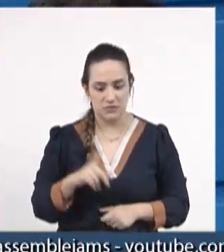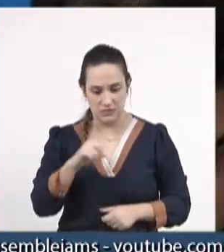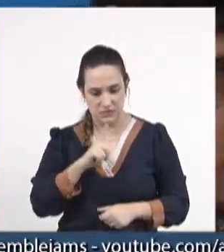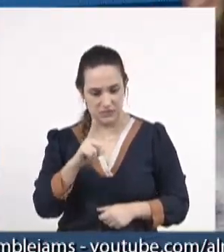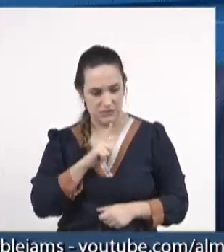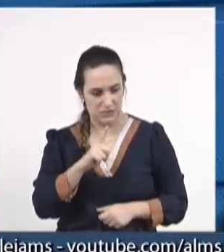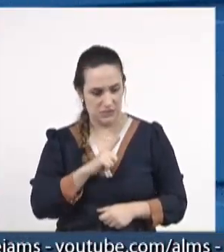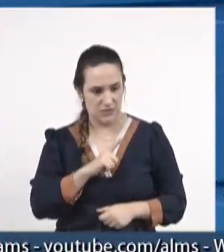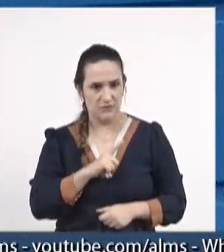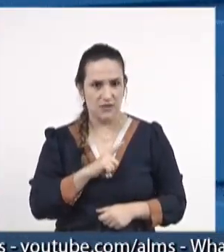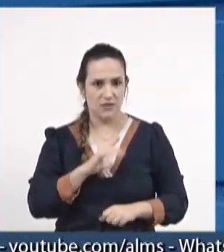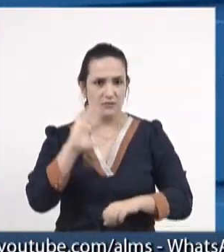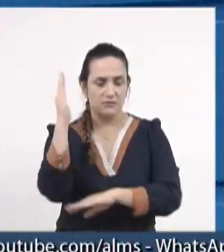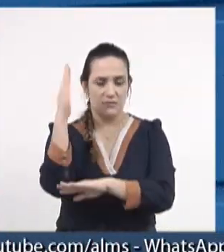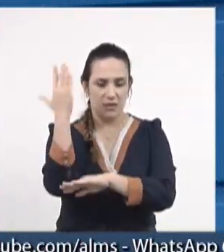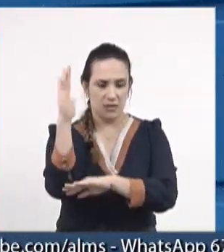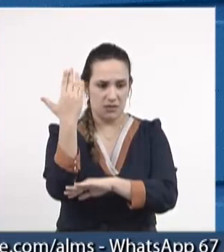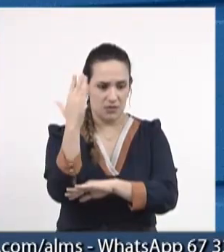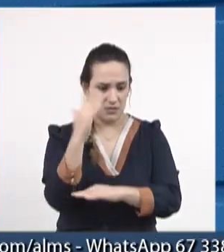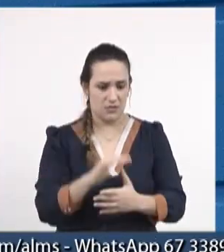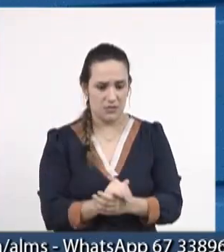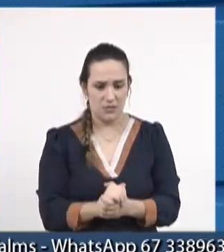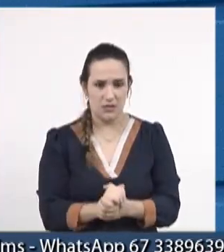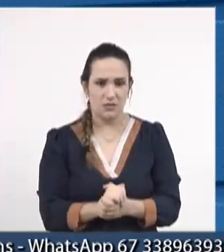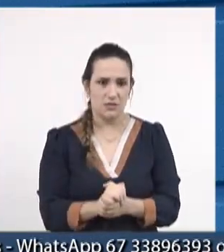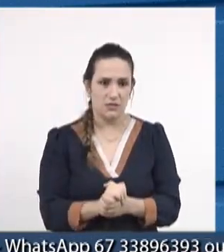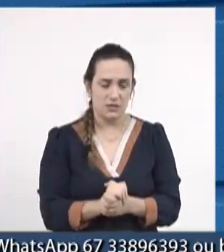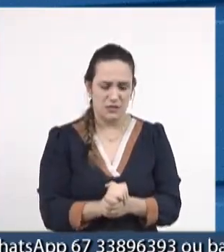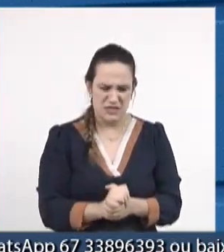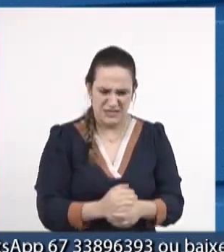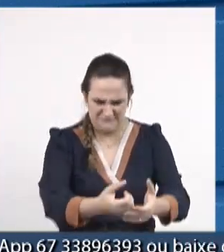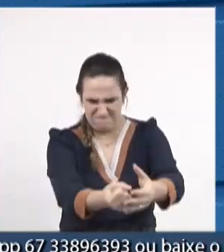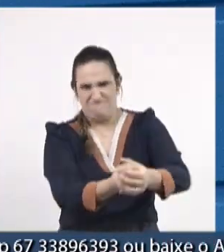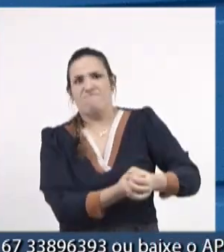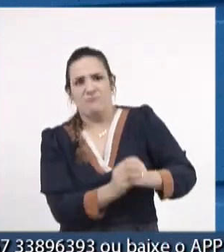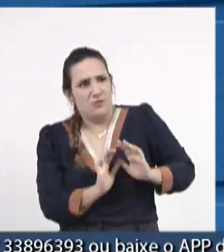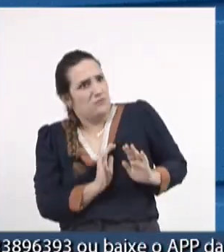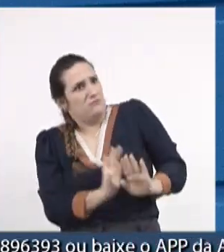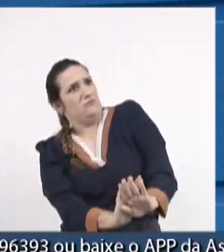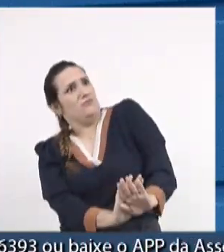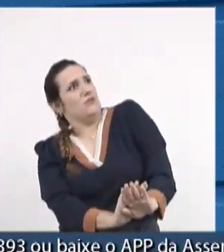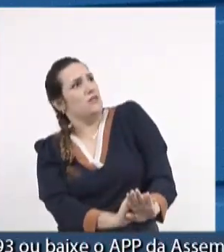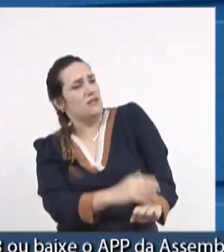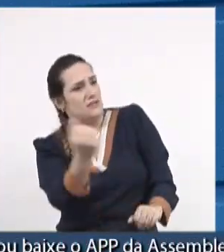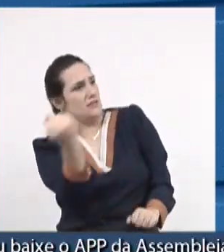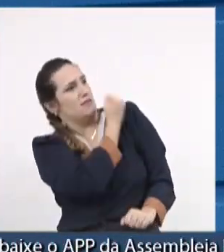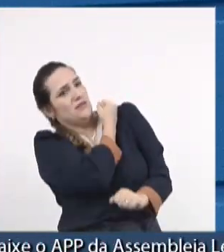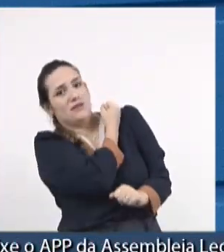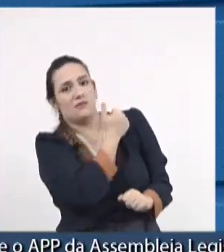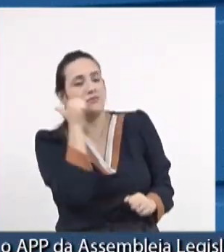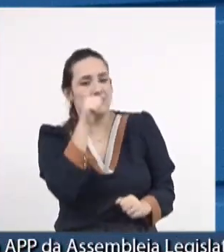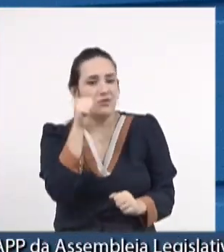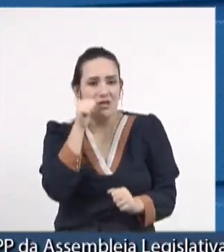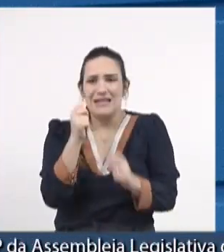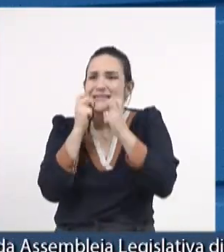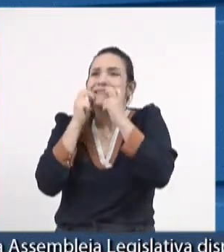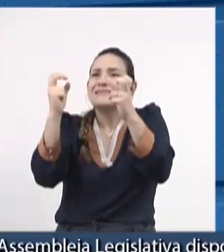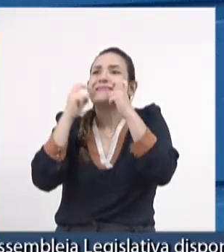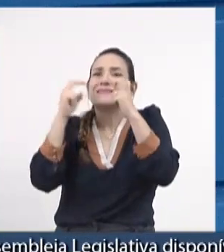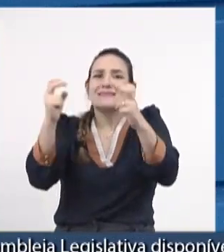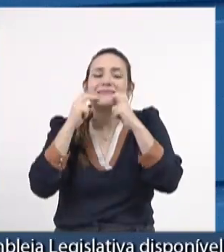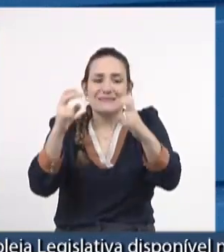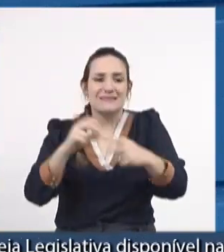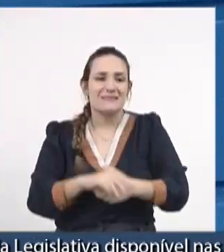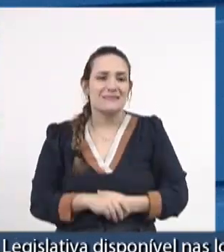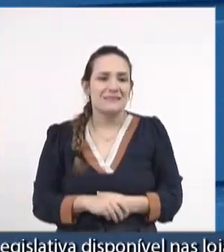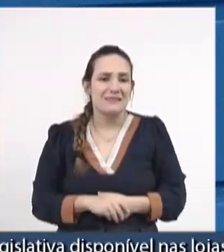peito, chacoalhava aquele carro, parecia que ia tombar. A mulher daquele interlocutor gritava dentro do carro,